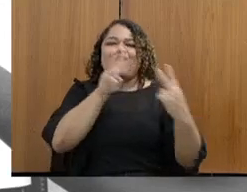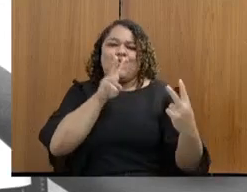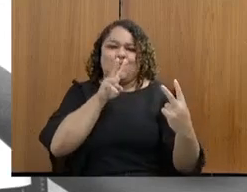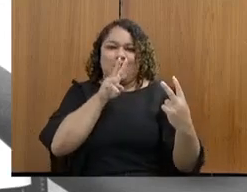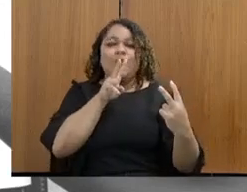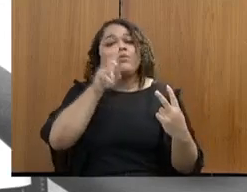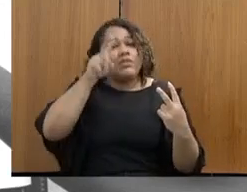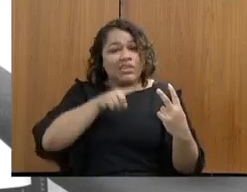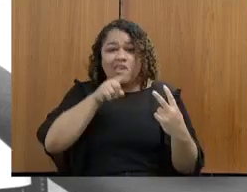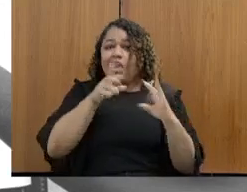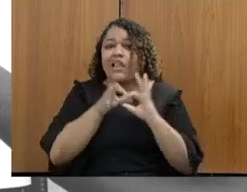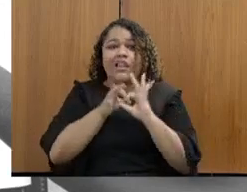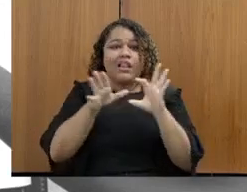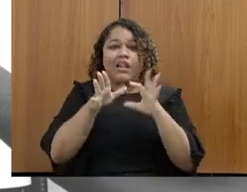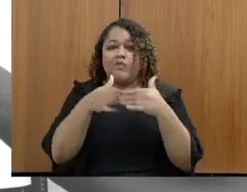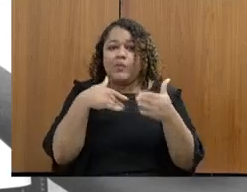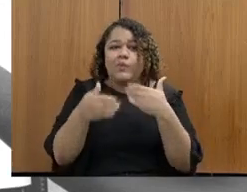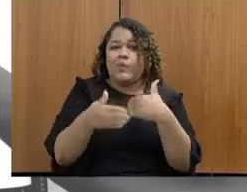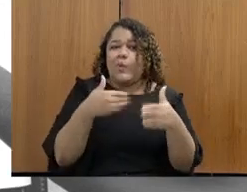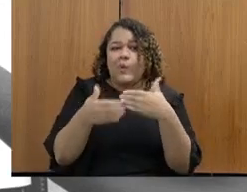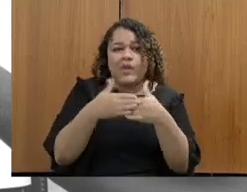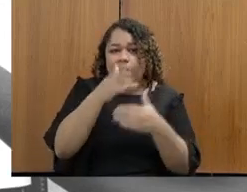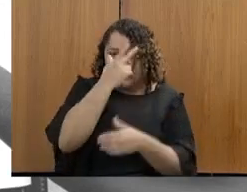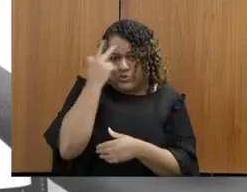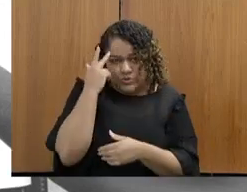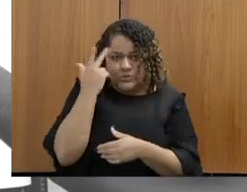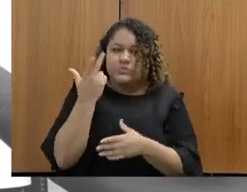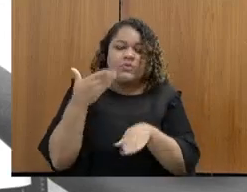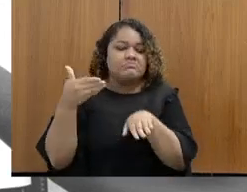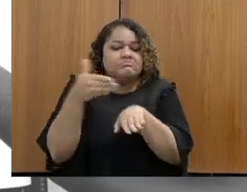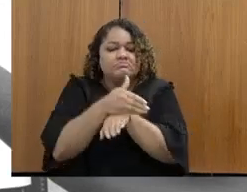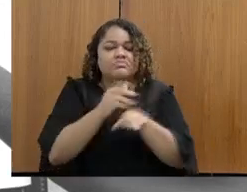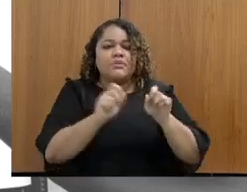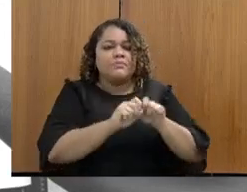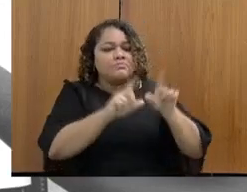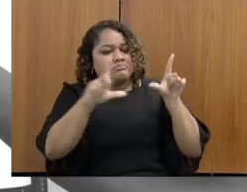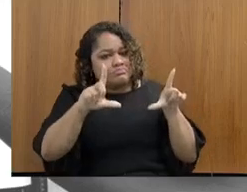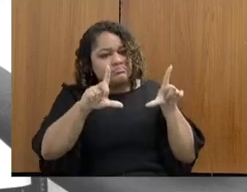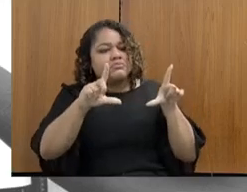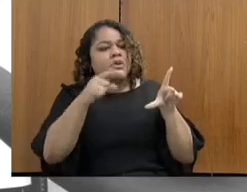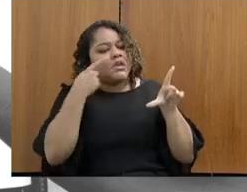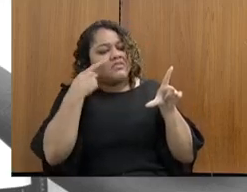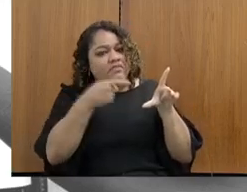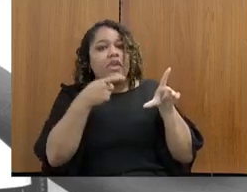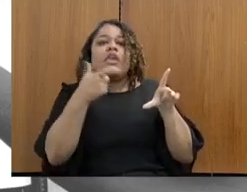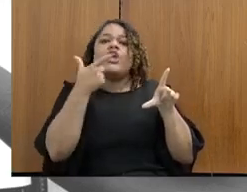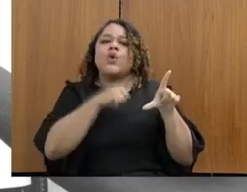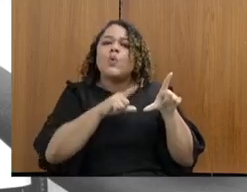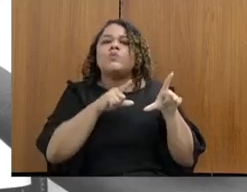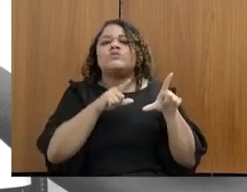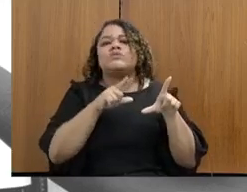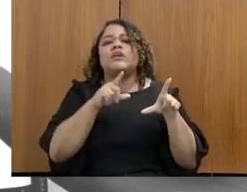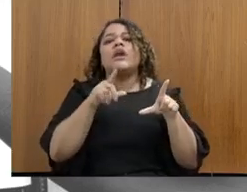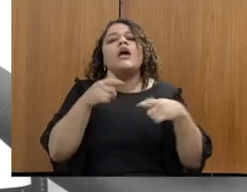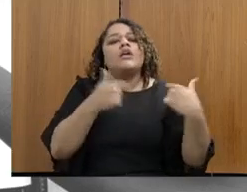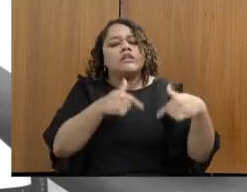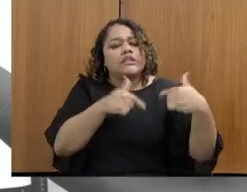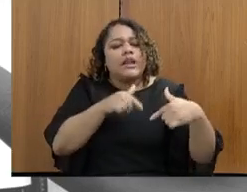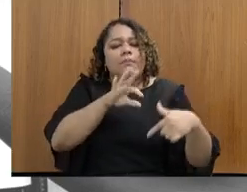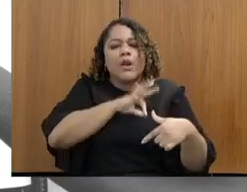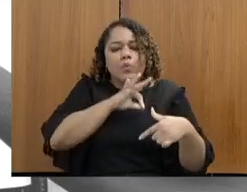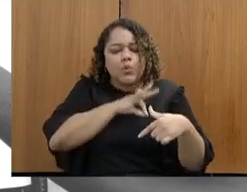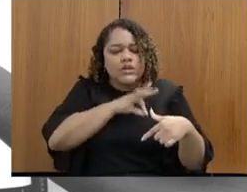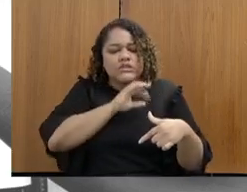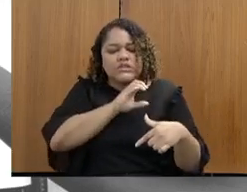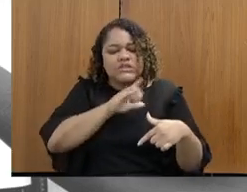cidadãos é para que a gente tenha é uma maior capilaridade do serviços da Polícia